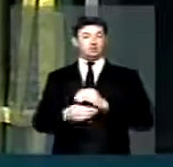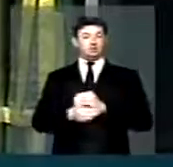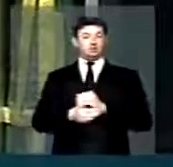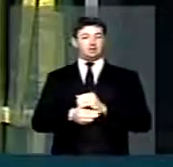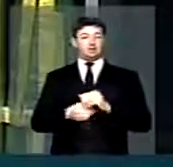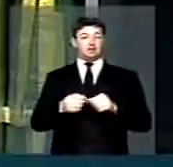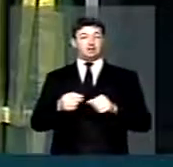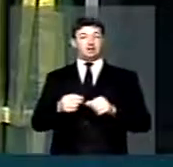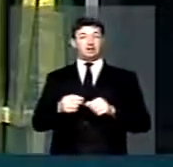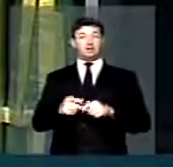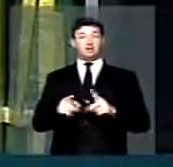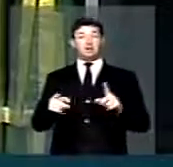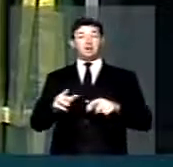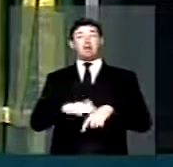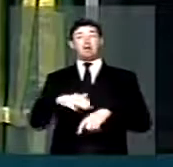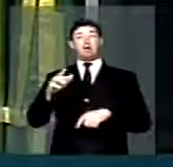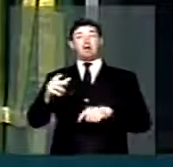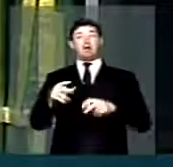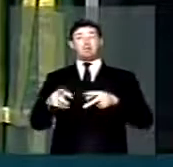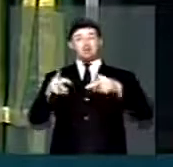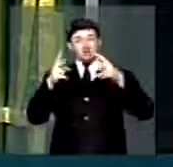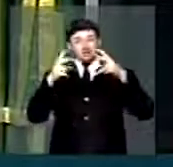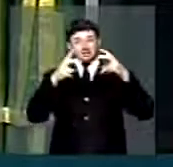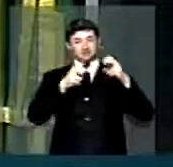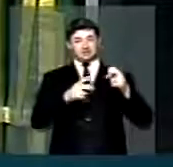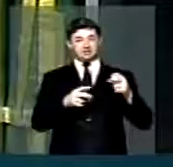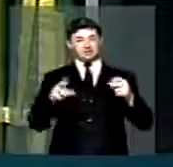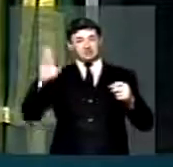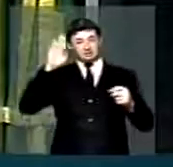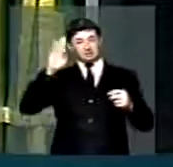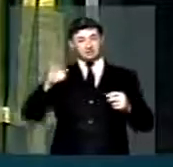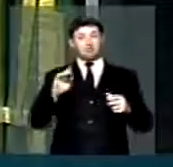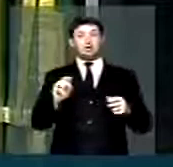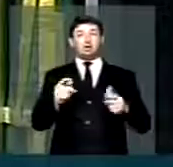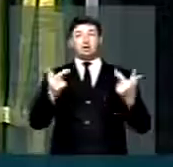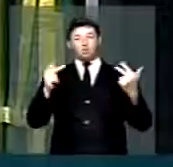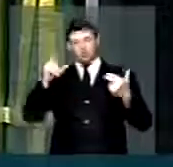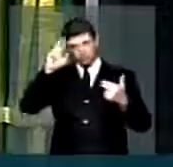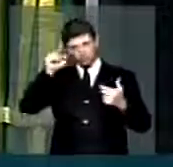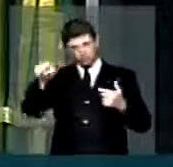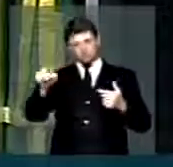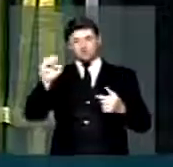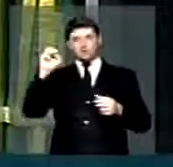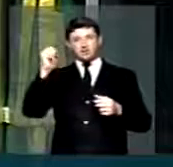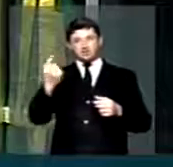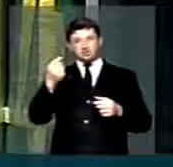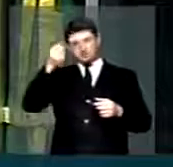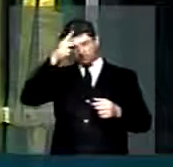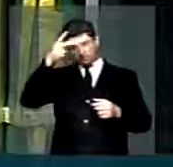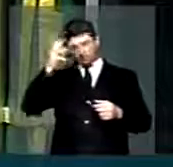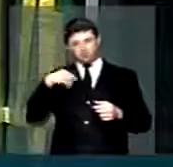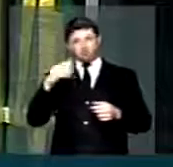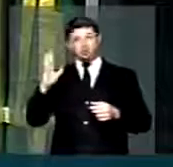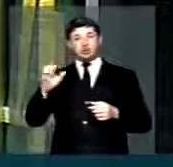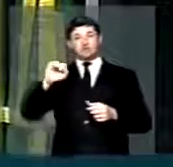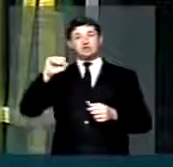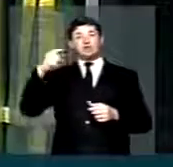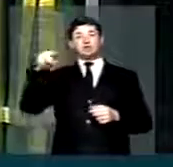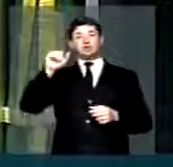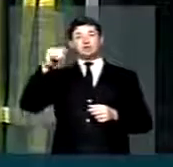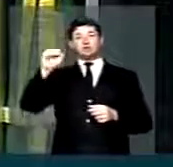a observação do que acontece, sobretudo para quem, como Vossa Excelência foi prefeito, eu fui prefeito de São José dos